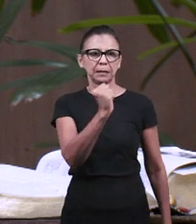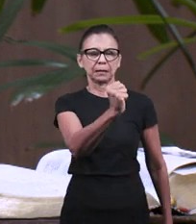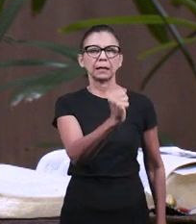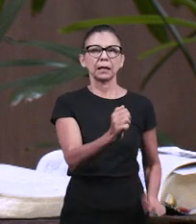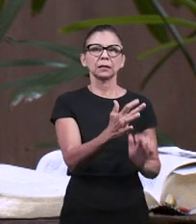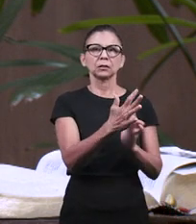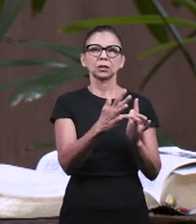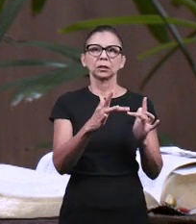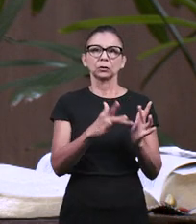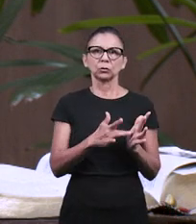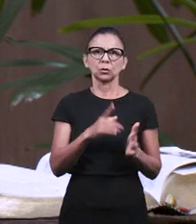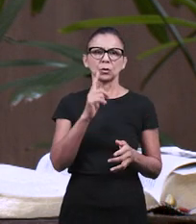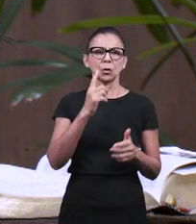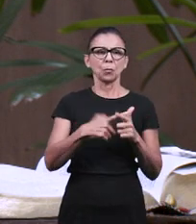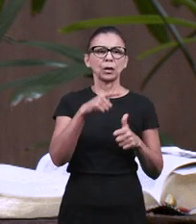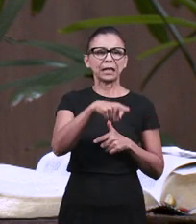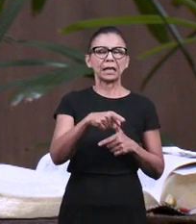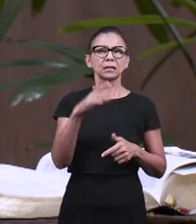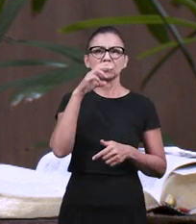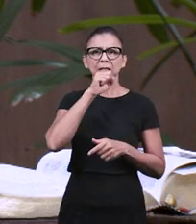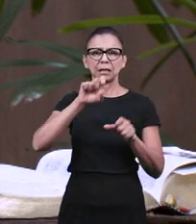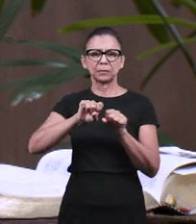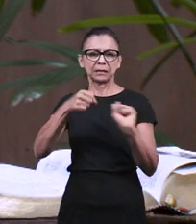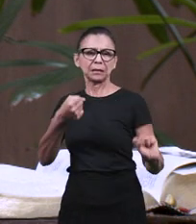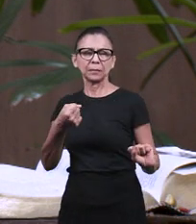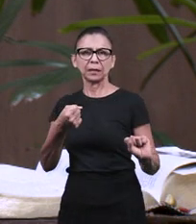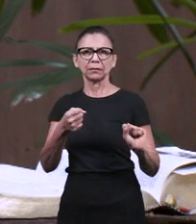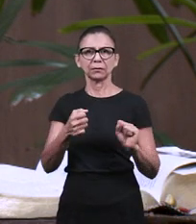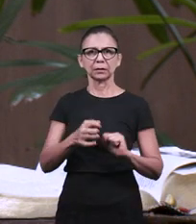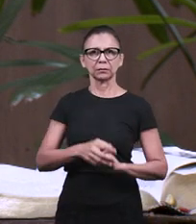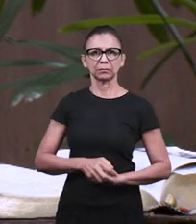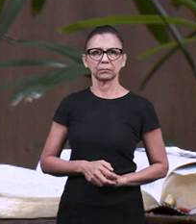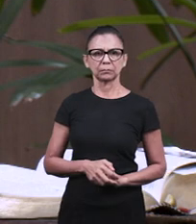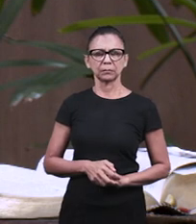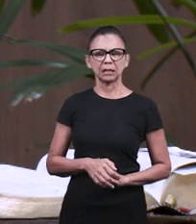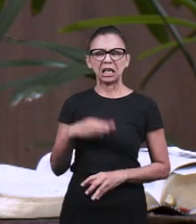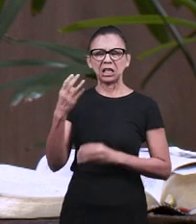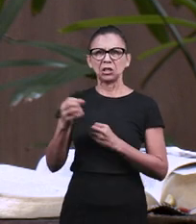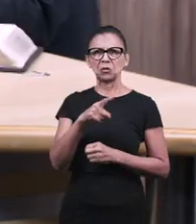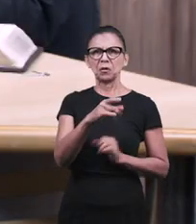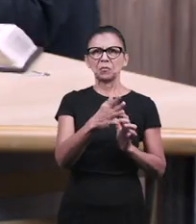que Deus era seu próprio Pai, fazendo-se igual a Deus.